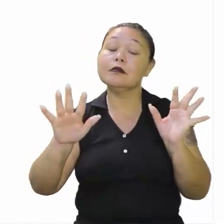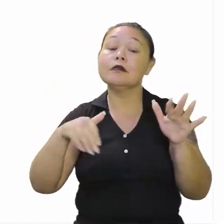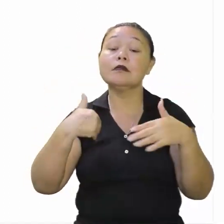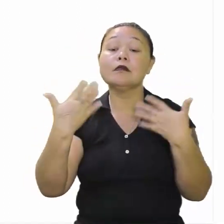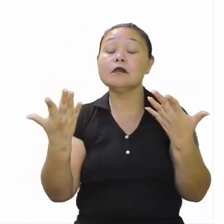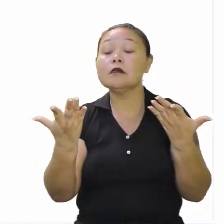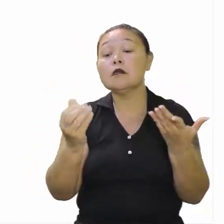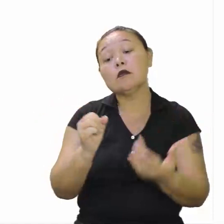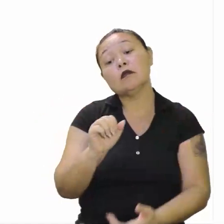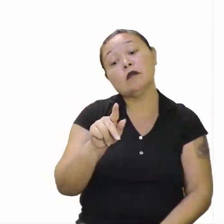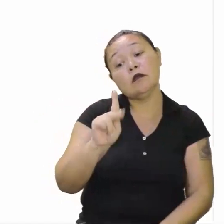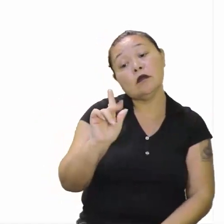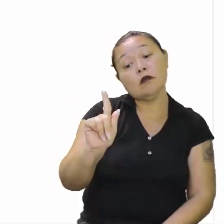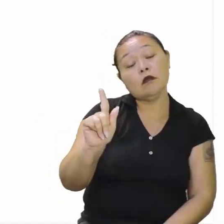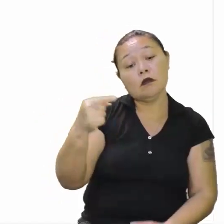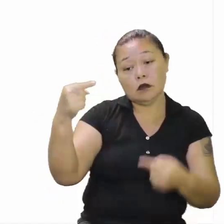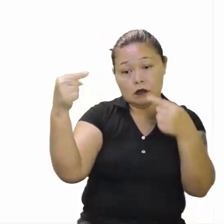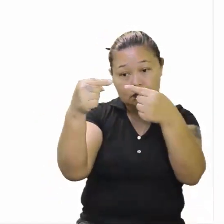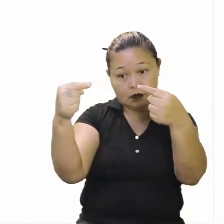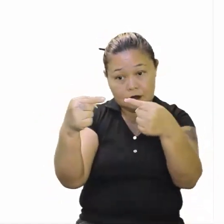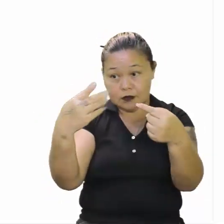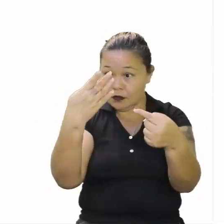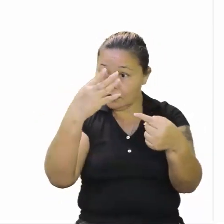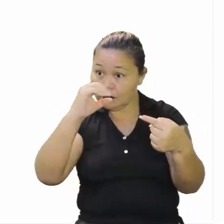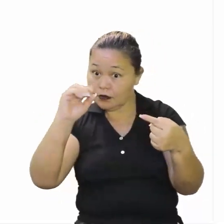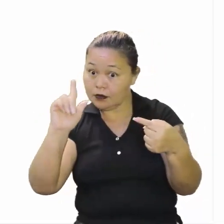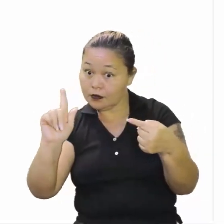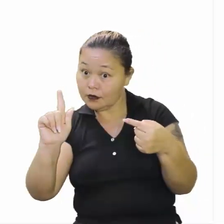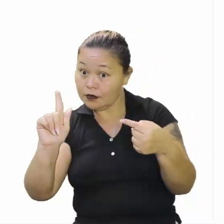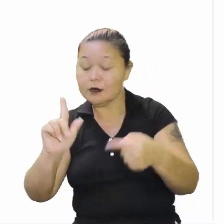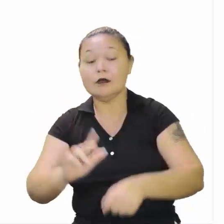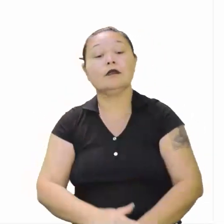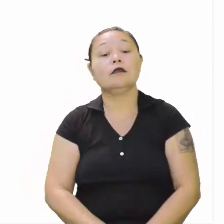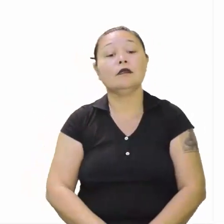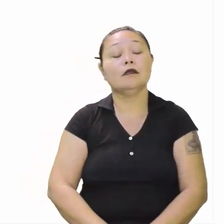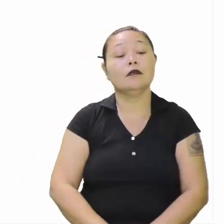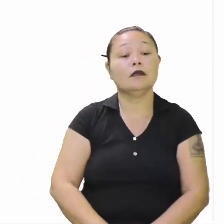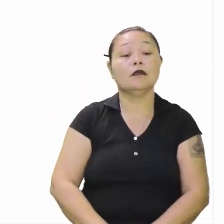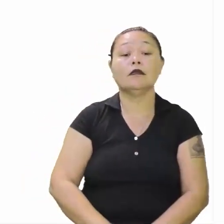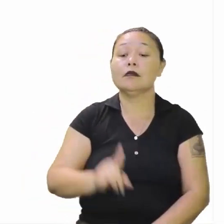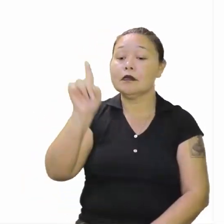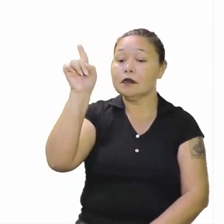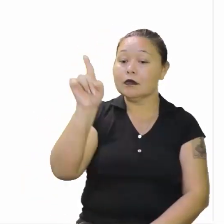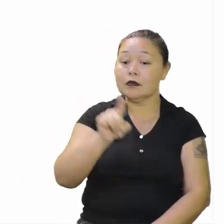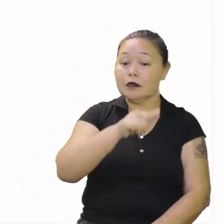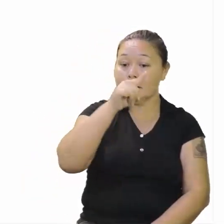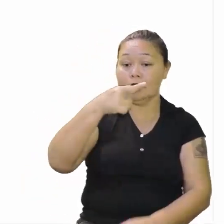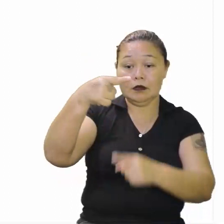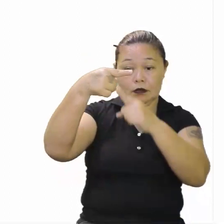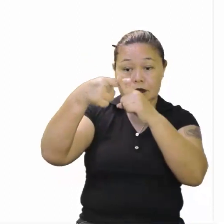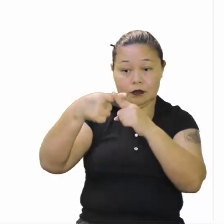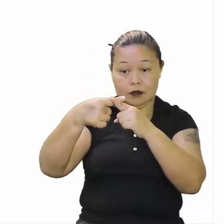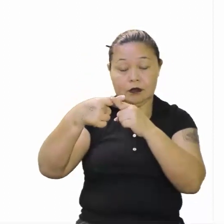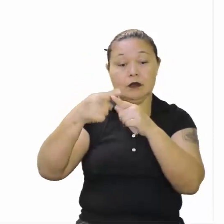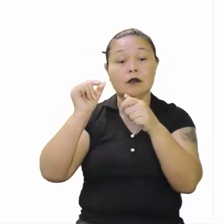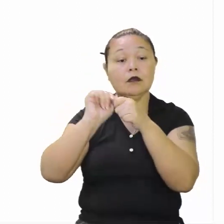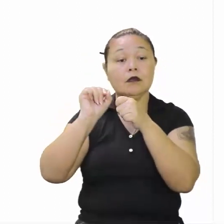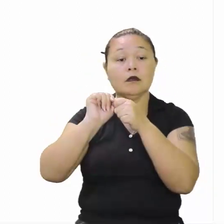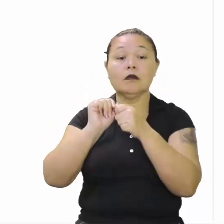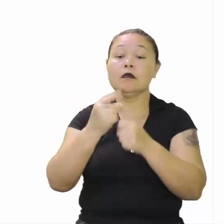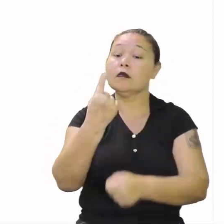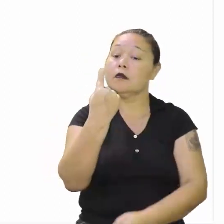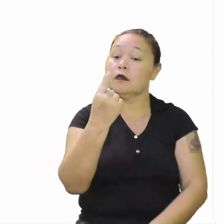quantos quilos corresponde esta massa? E aí vem a regra de 3. 1 quilograma corresponde a